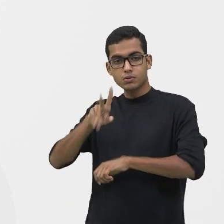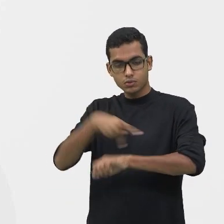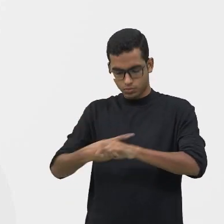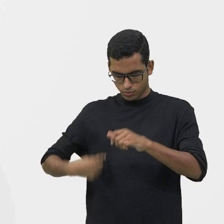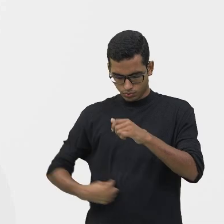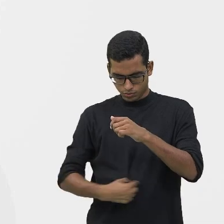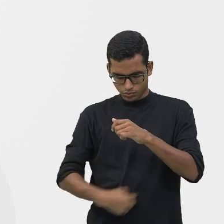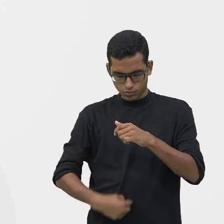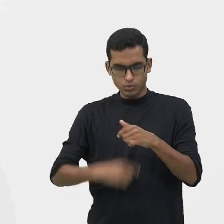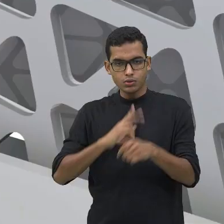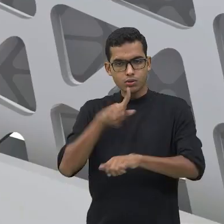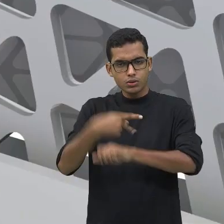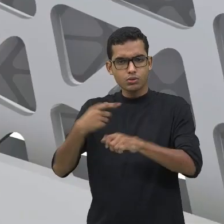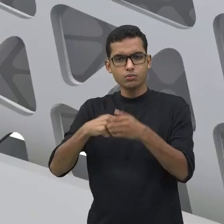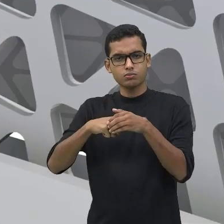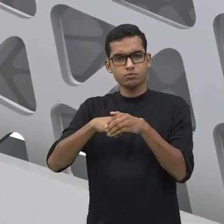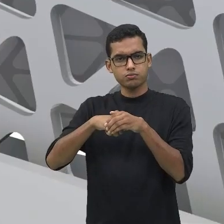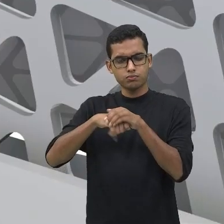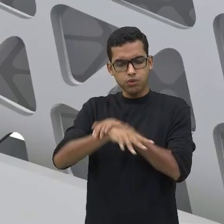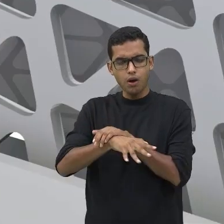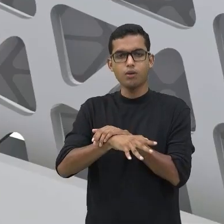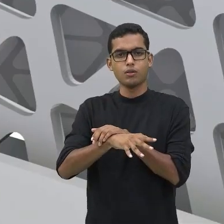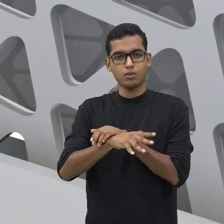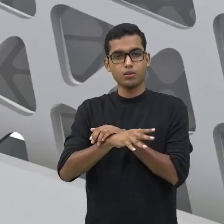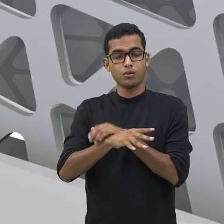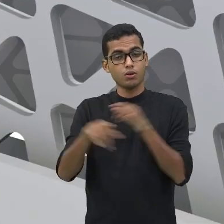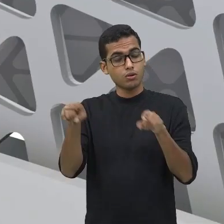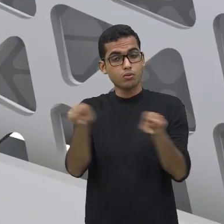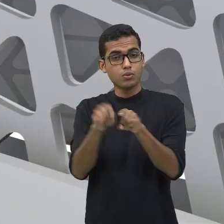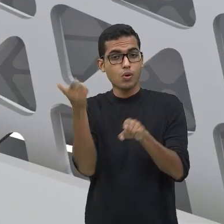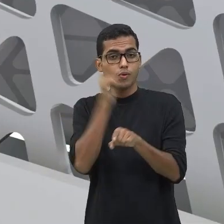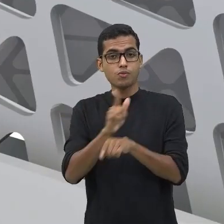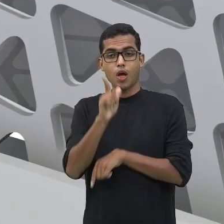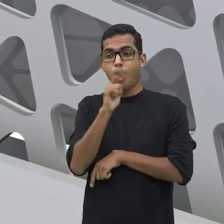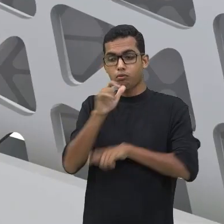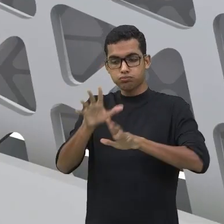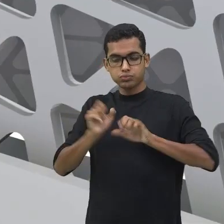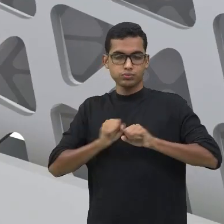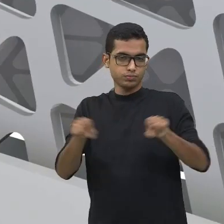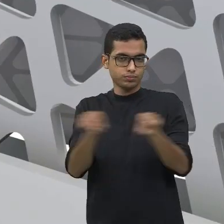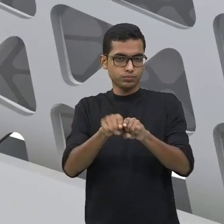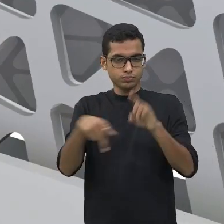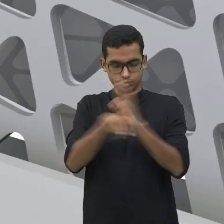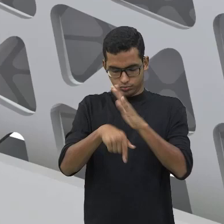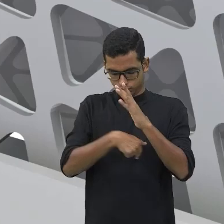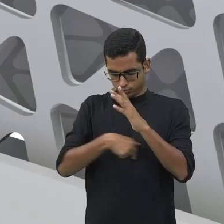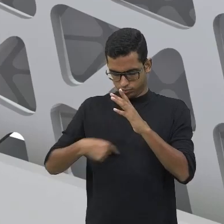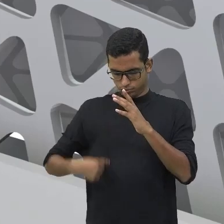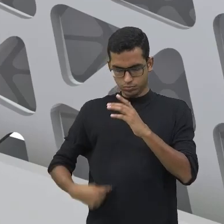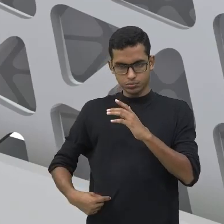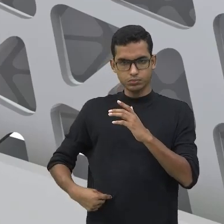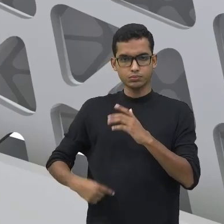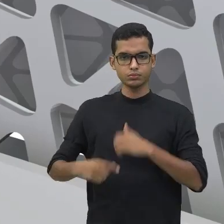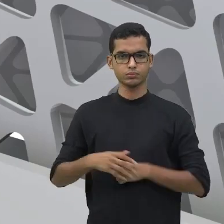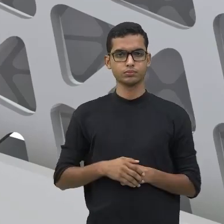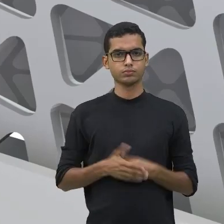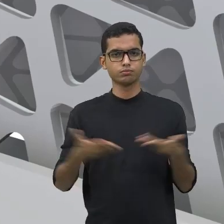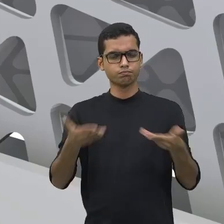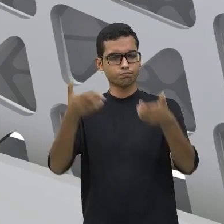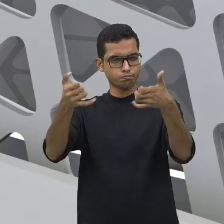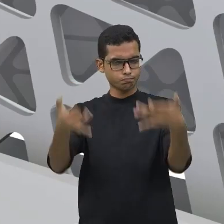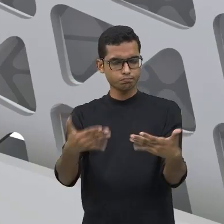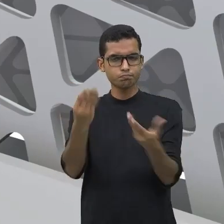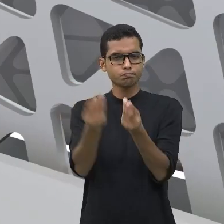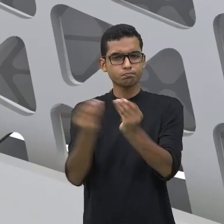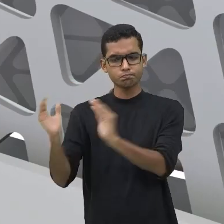ok? Muito bem, fizemos uma viagem aí pela nutrição, falamos o que é nutrição,